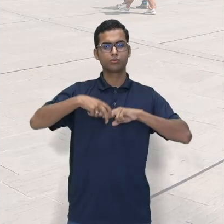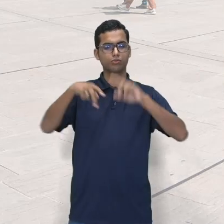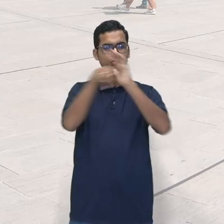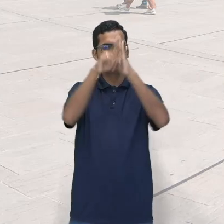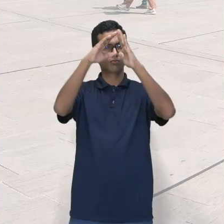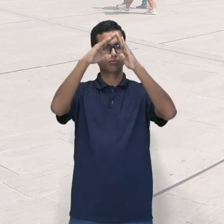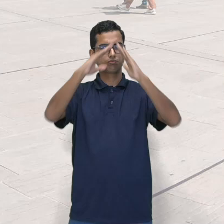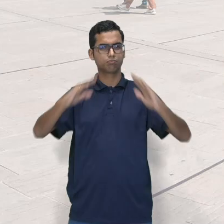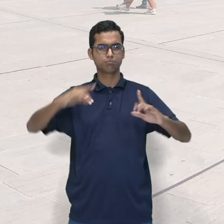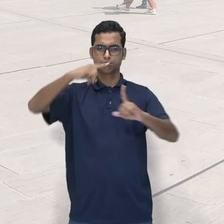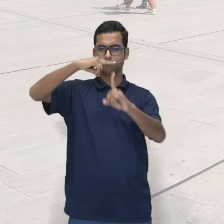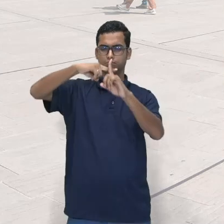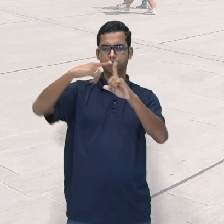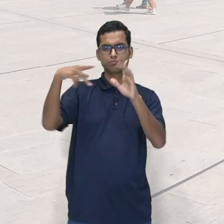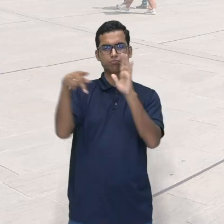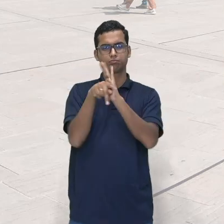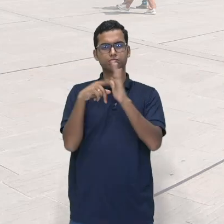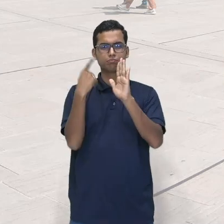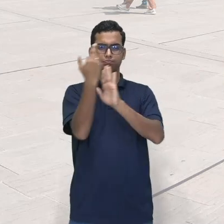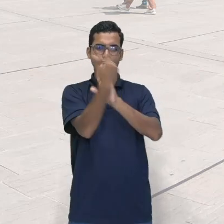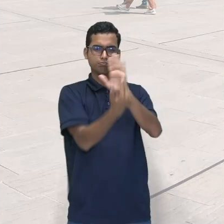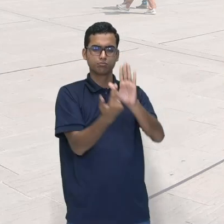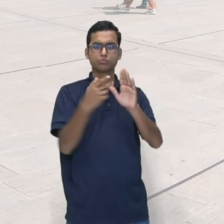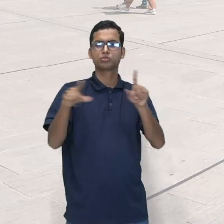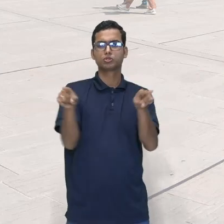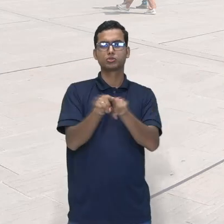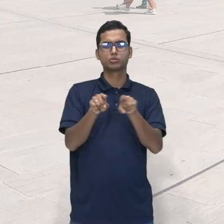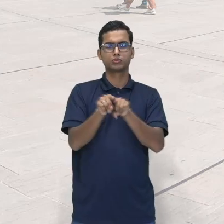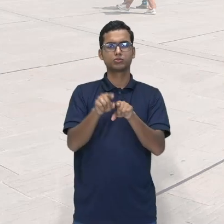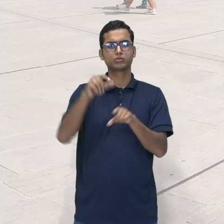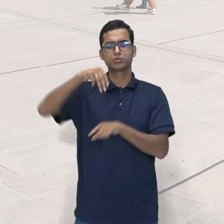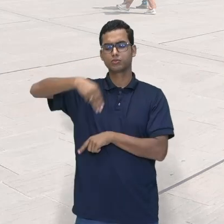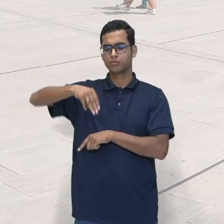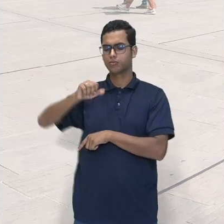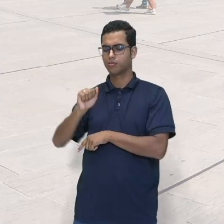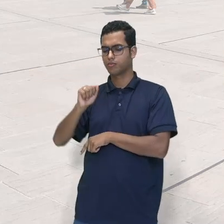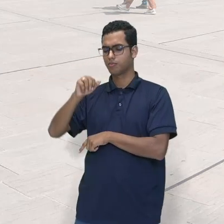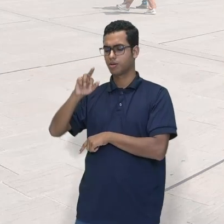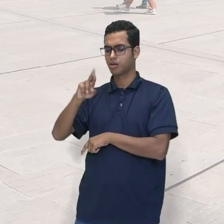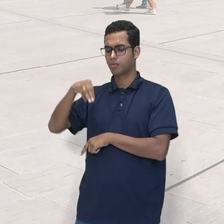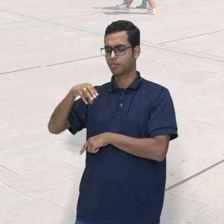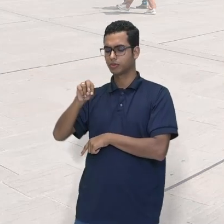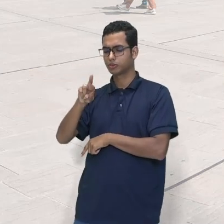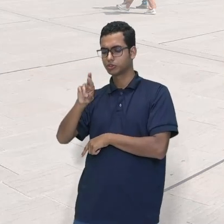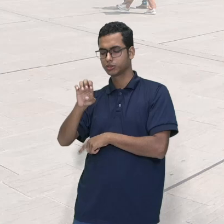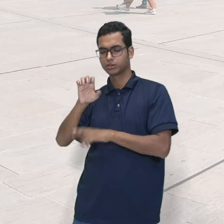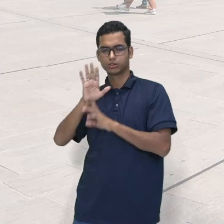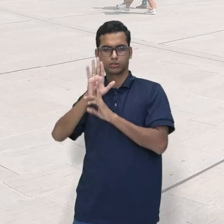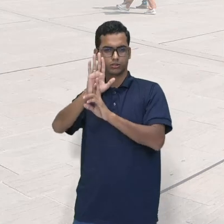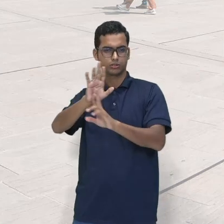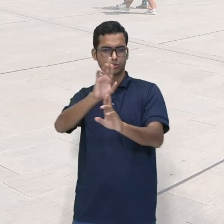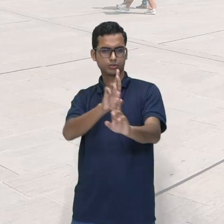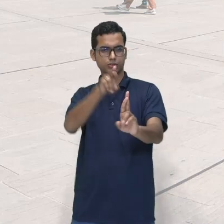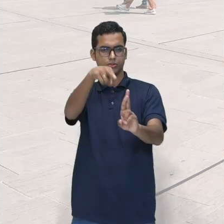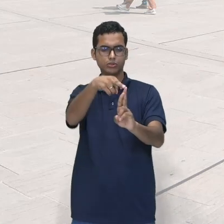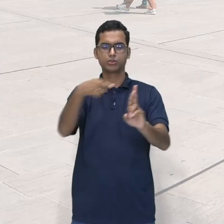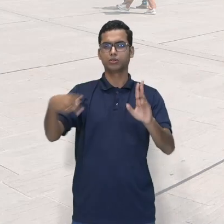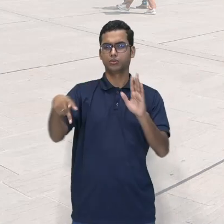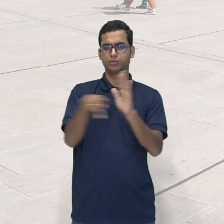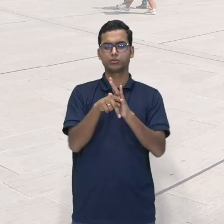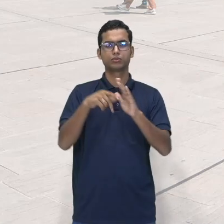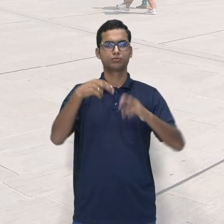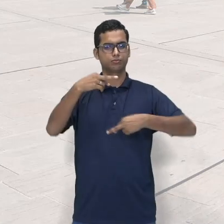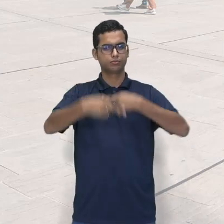coloridos, obras de artes que fazem referência ao Renascimento, ela é uma das representações deste momento,